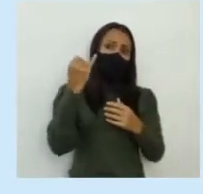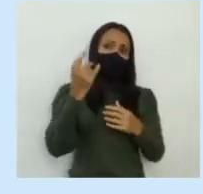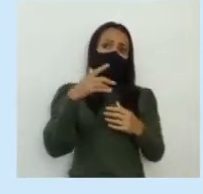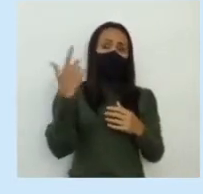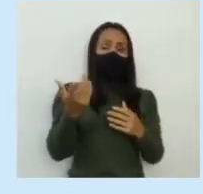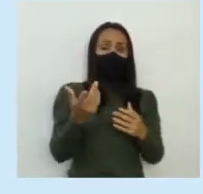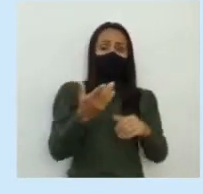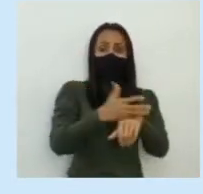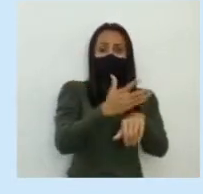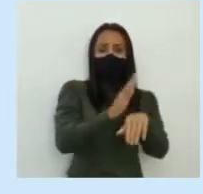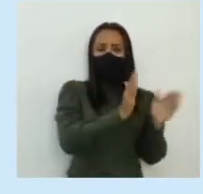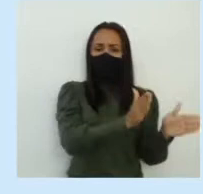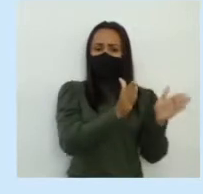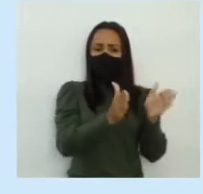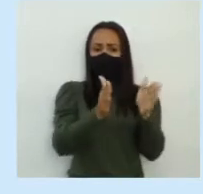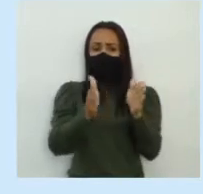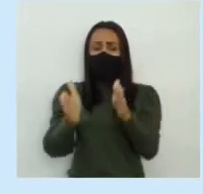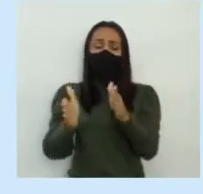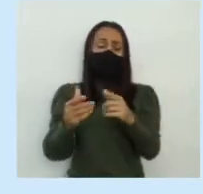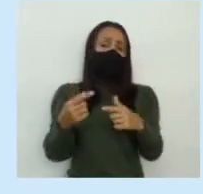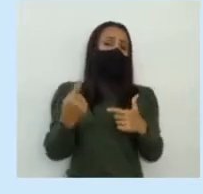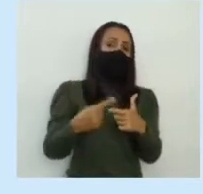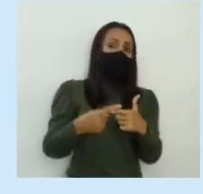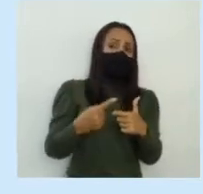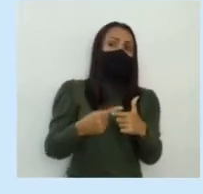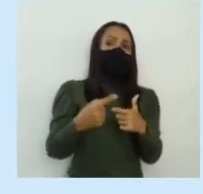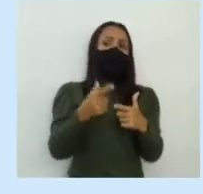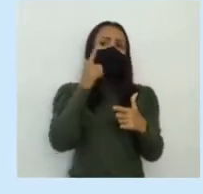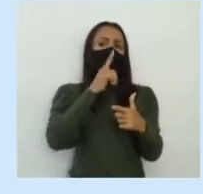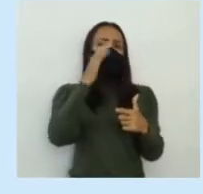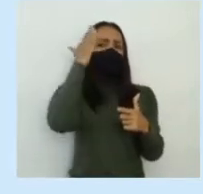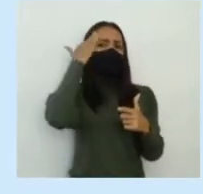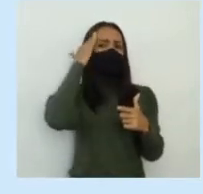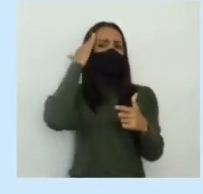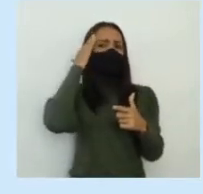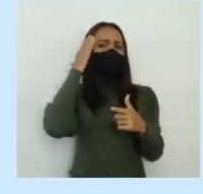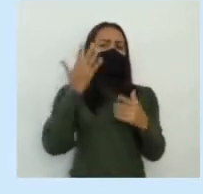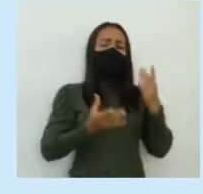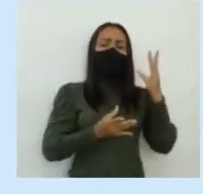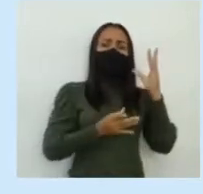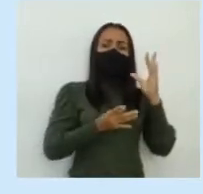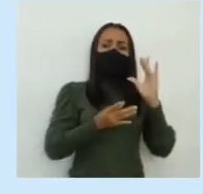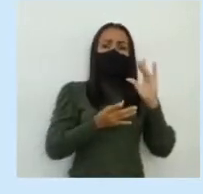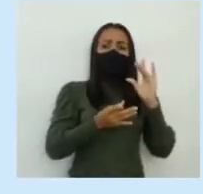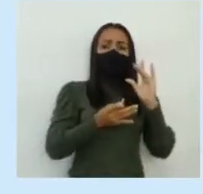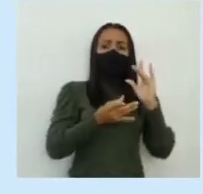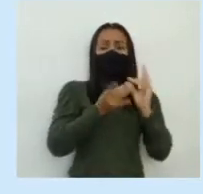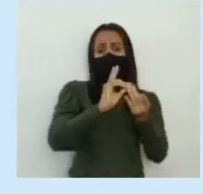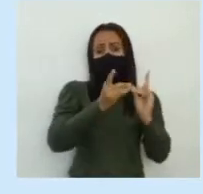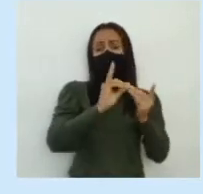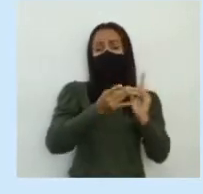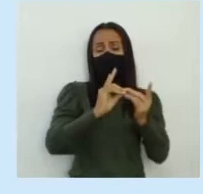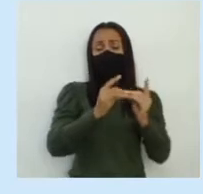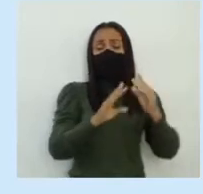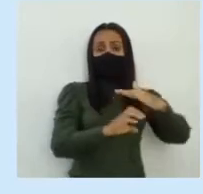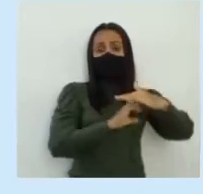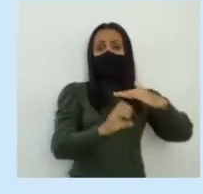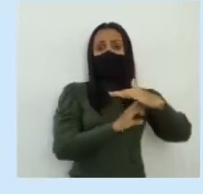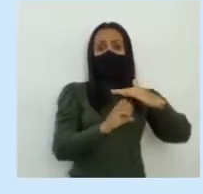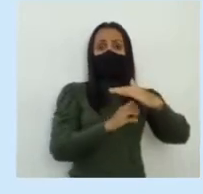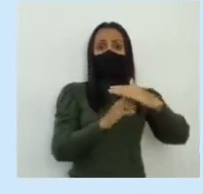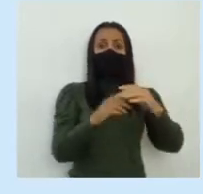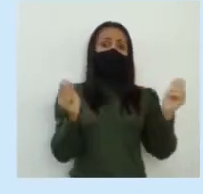vários treinamentos. Por quê? Porque ele vai conseguir entender toda a dinâmica daquela instituição, daquela organização, e assim ele vai poder